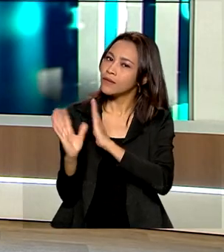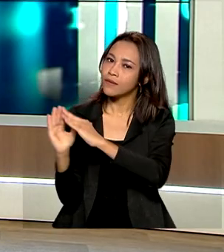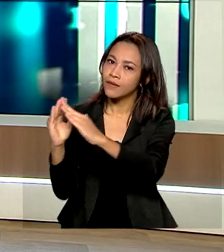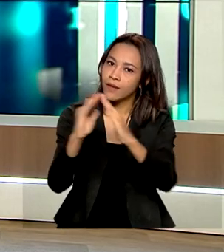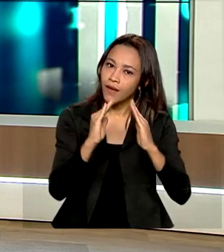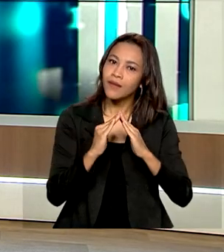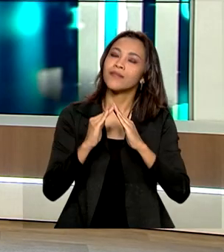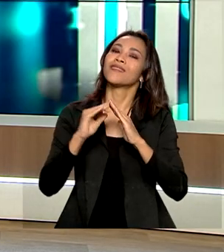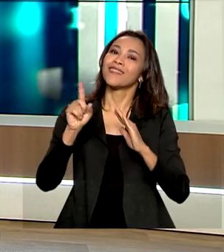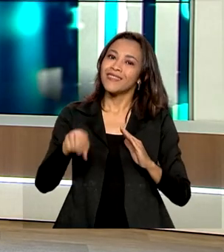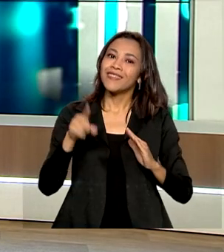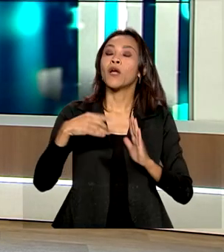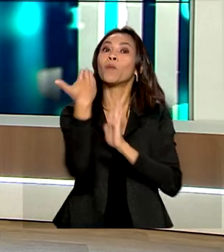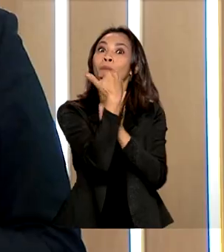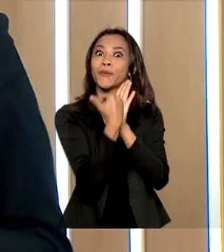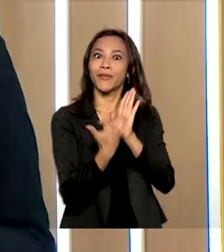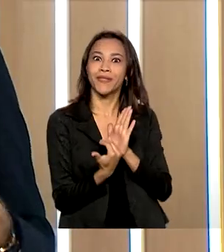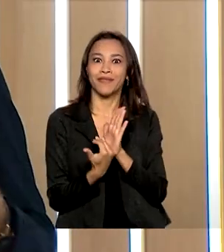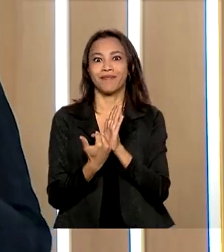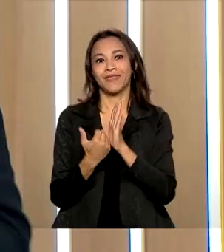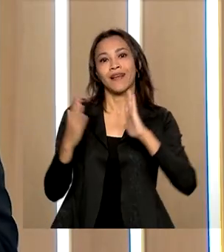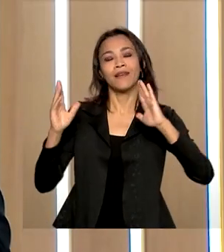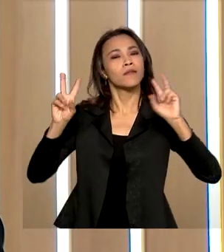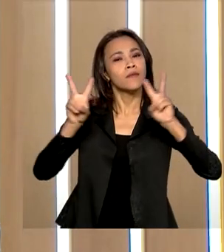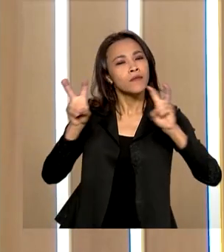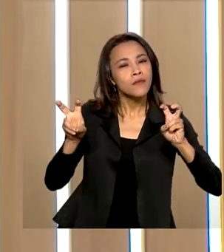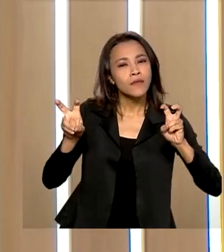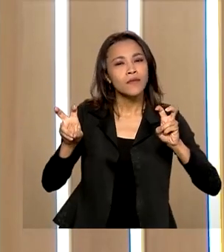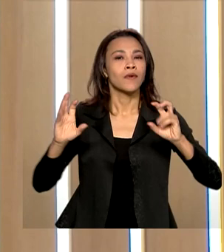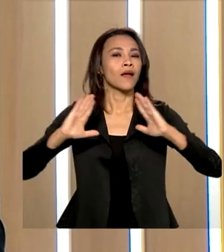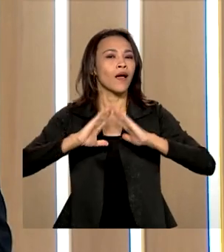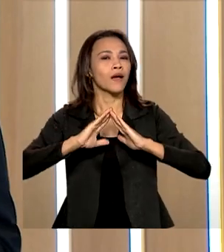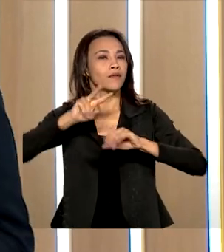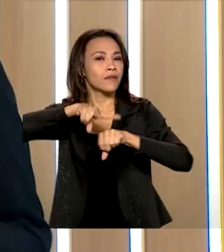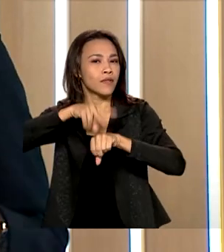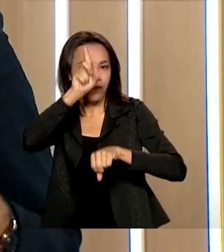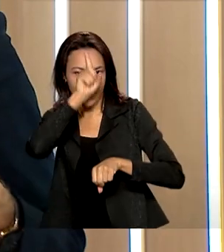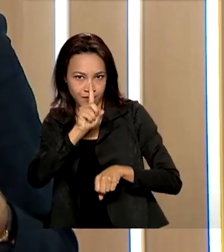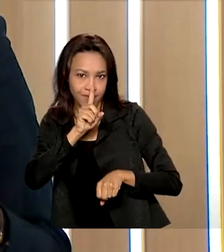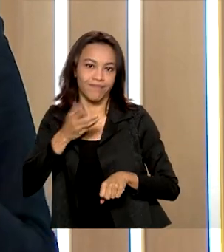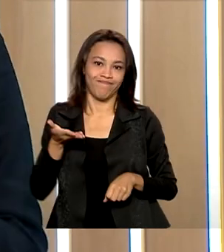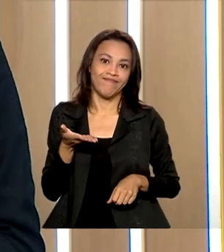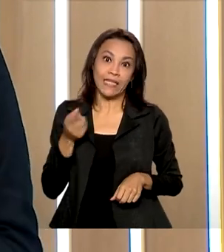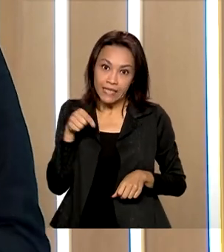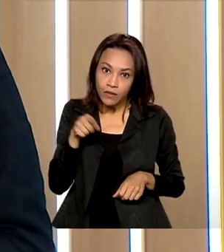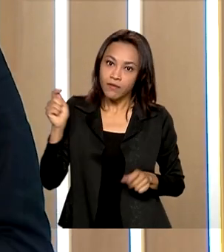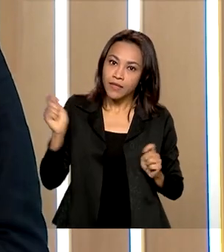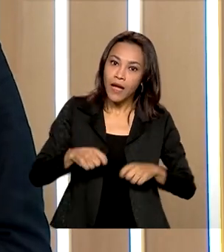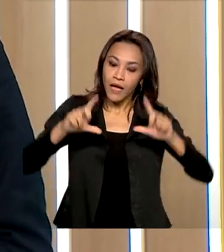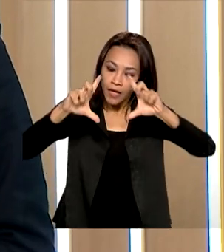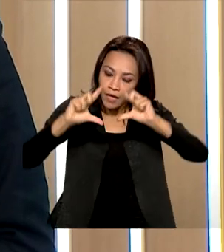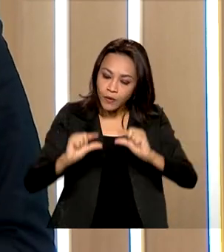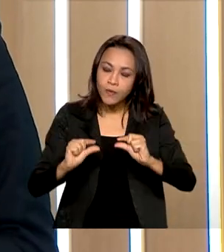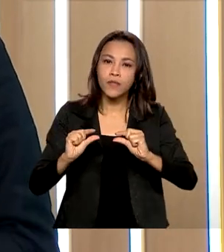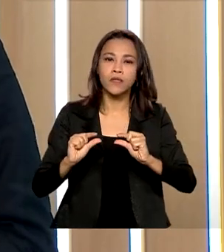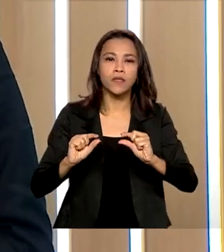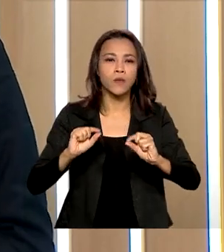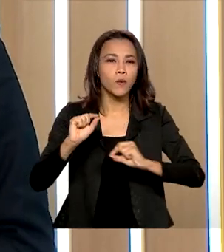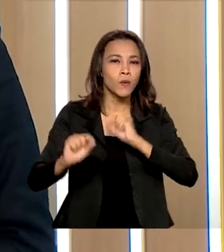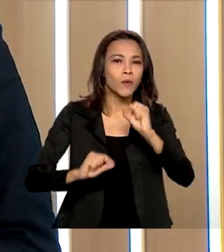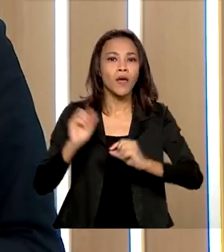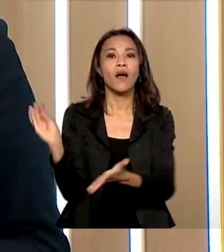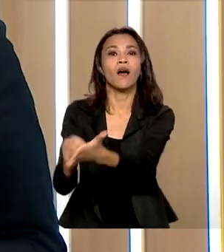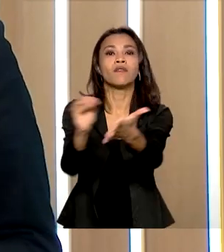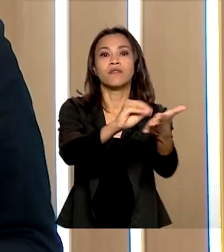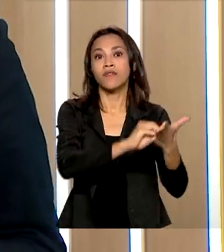pelo programa casa verde amarelo então e com essa com esse financiamento vai ser possível reduzir substancialmente o